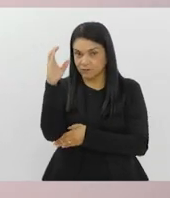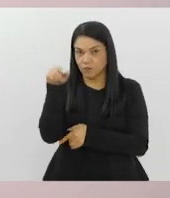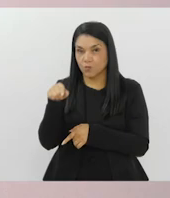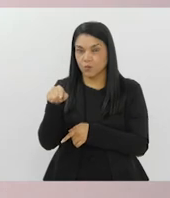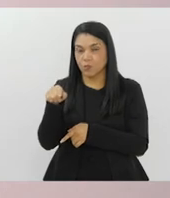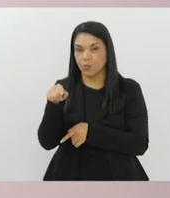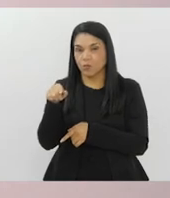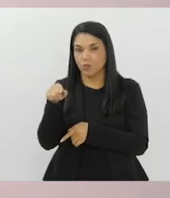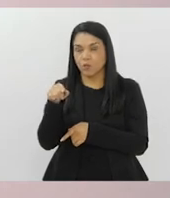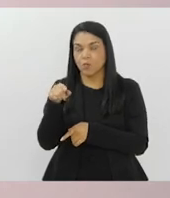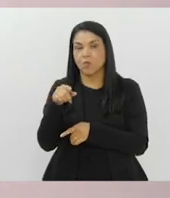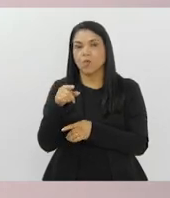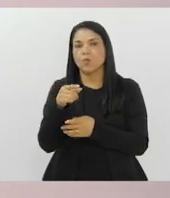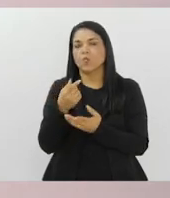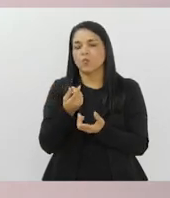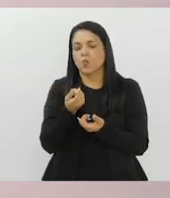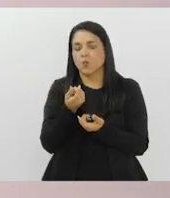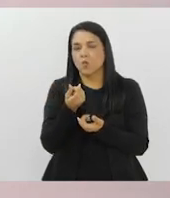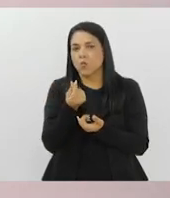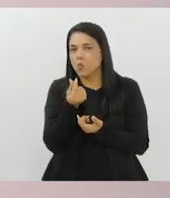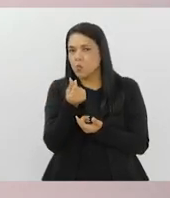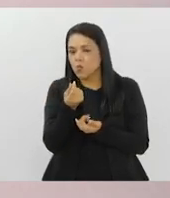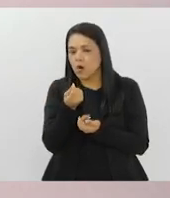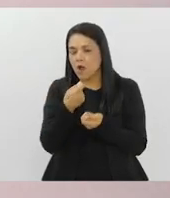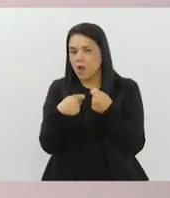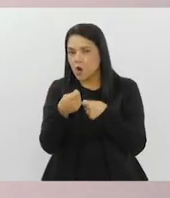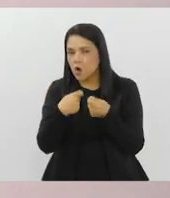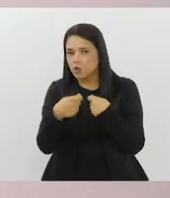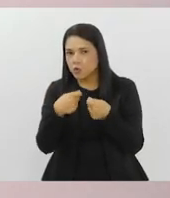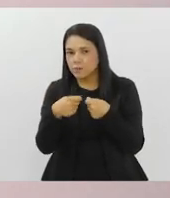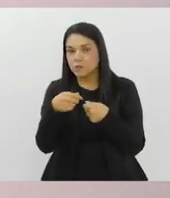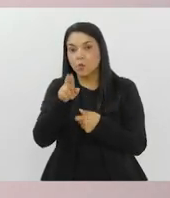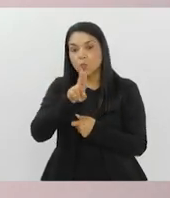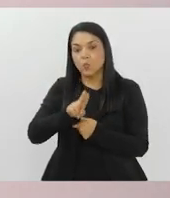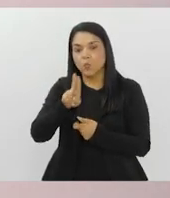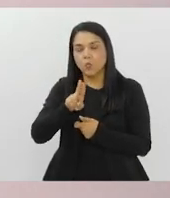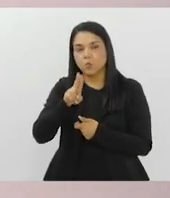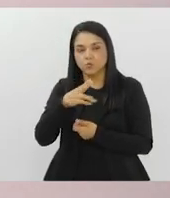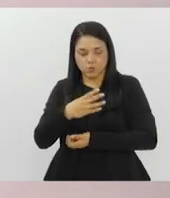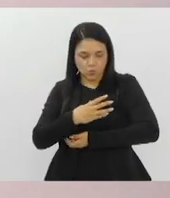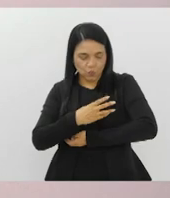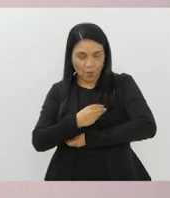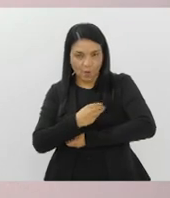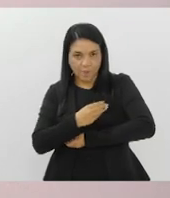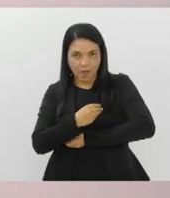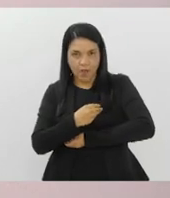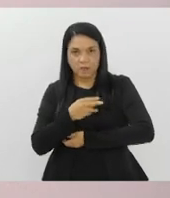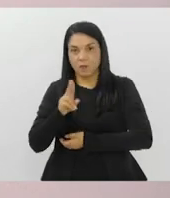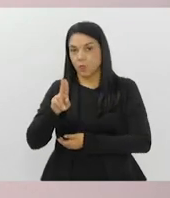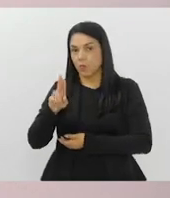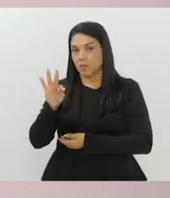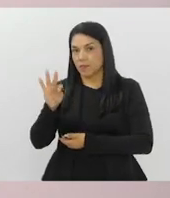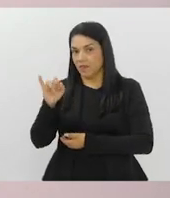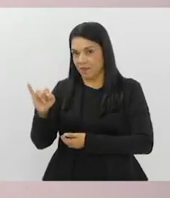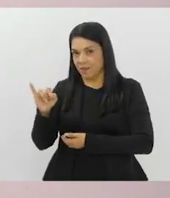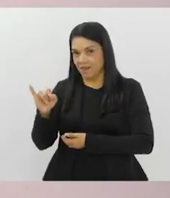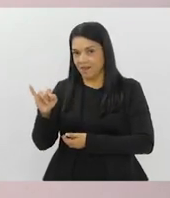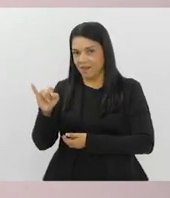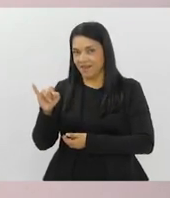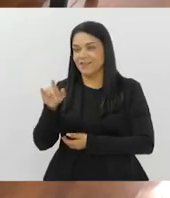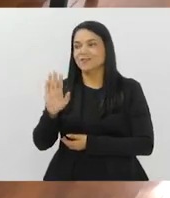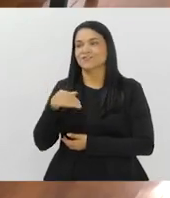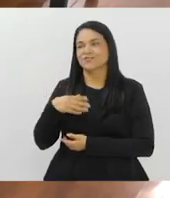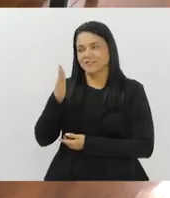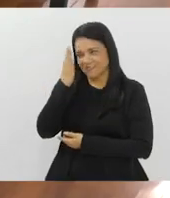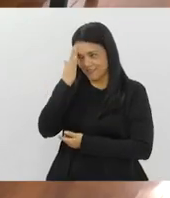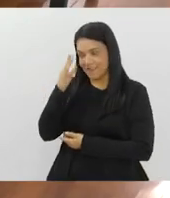quanto se economiza com o uso do leite materno numa UTI neonatal? Eu sei que Marinei já, eu sei que a